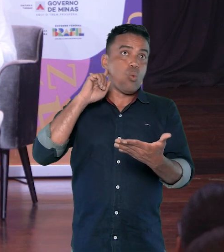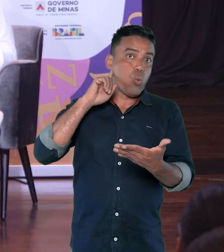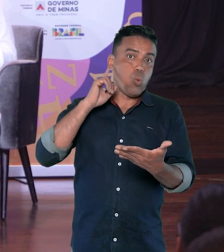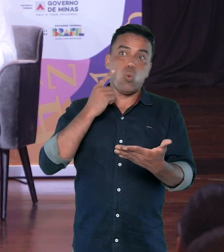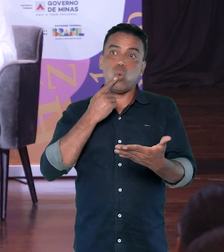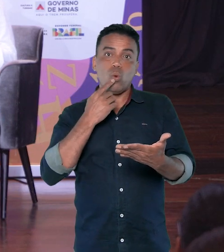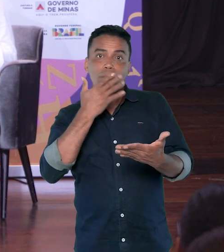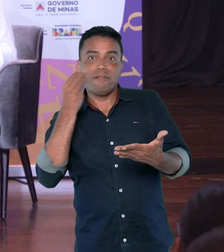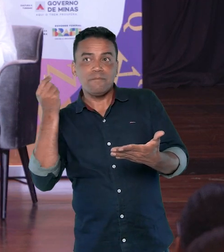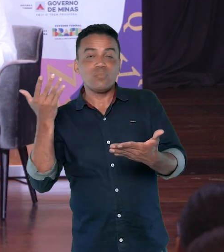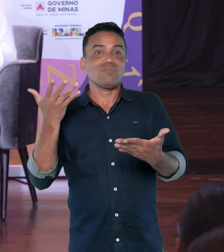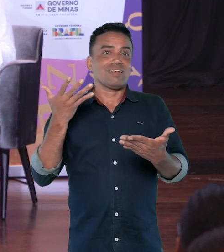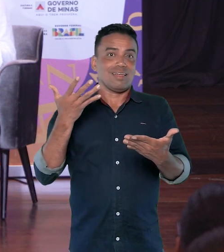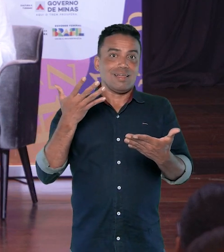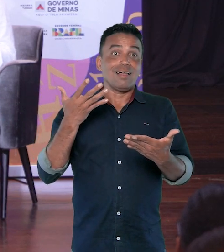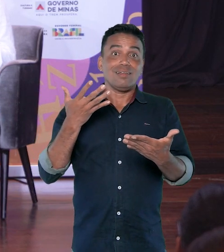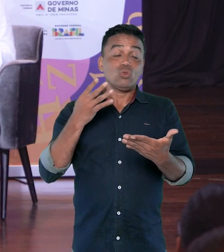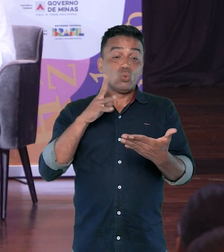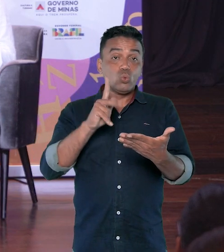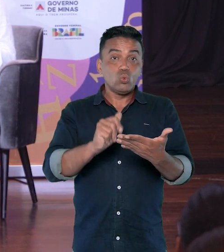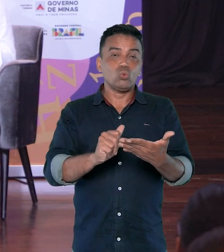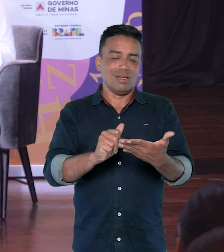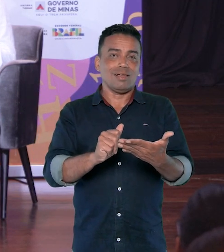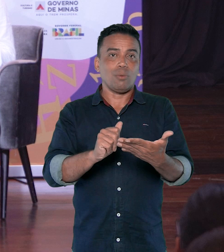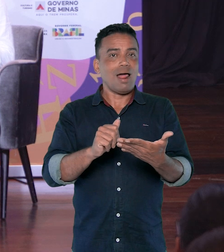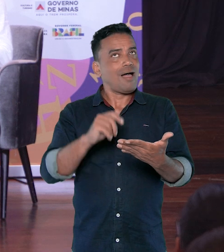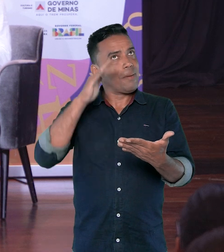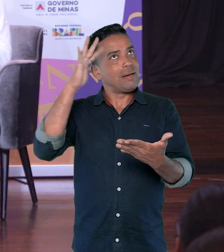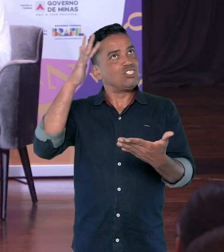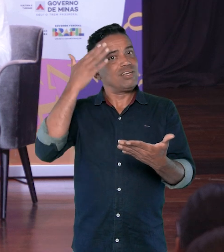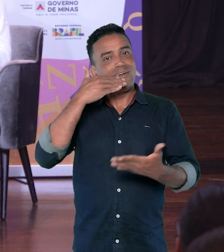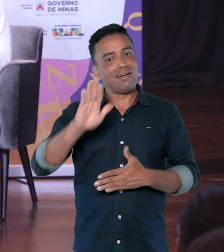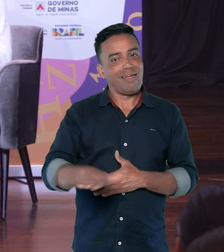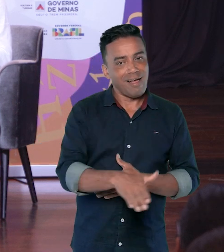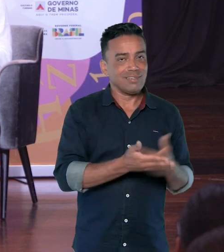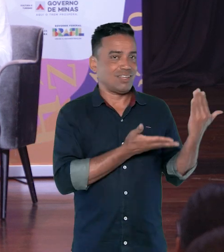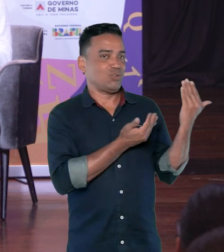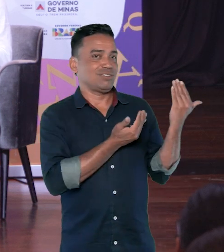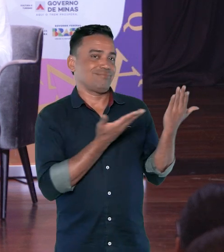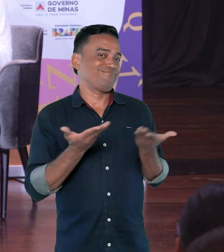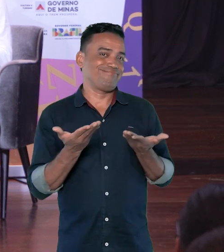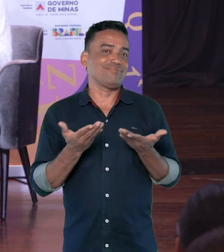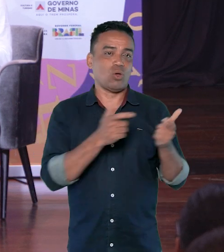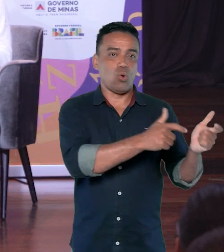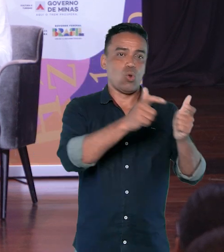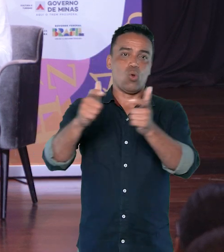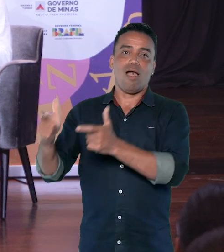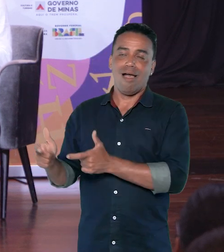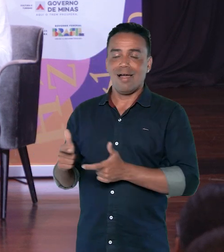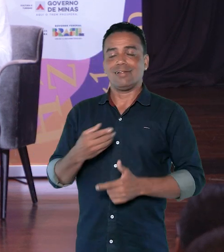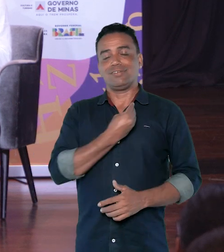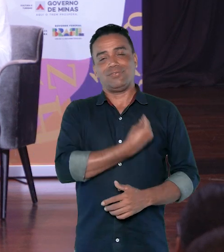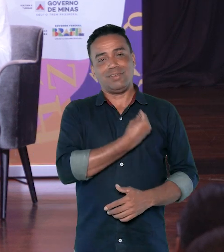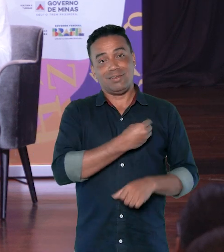daquele mundo. Né? Mas para fazer isso, né, imaginem as nossas crianças e adolescentes, os lugares onde eles moram.